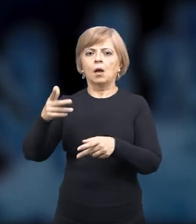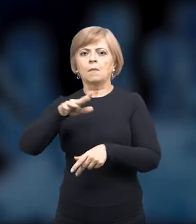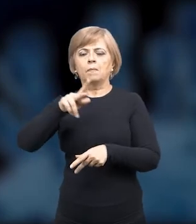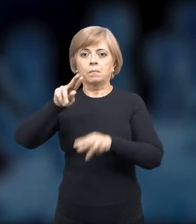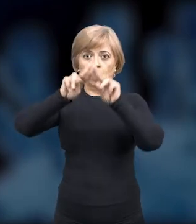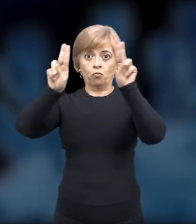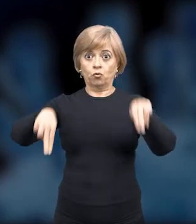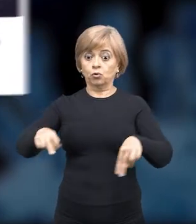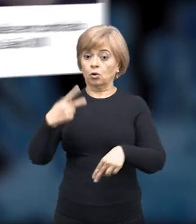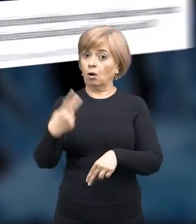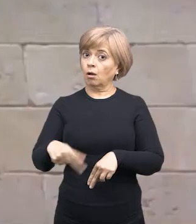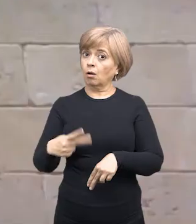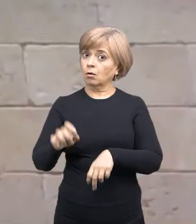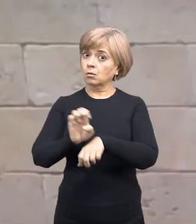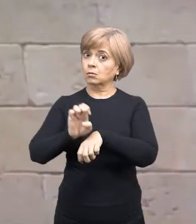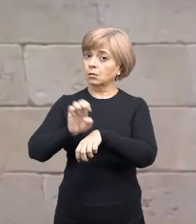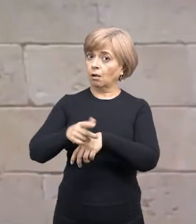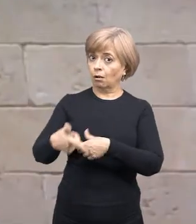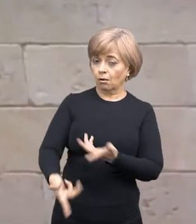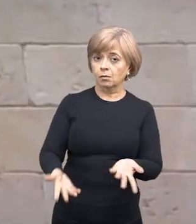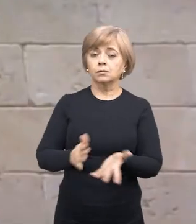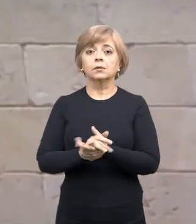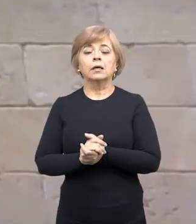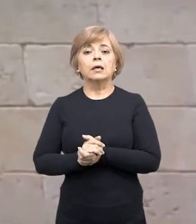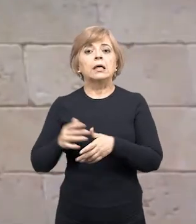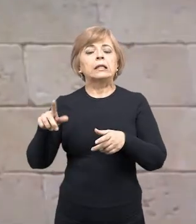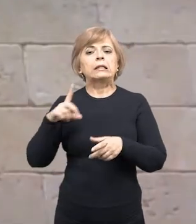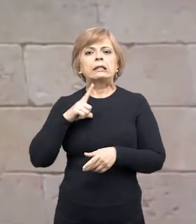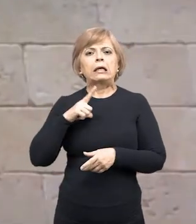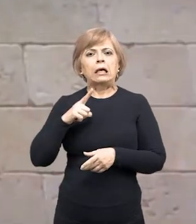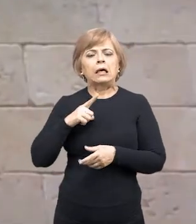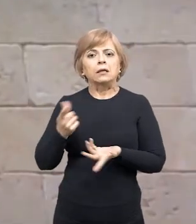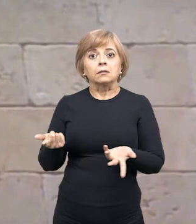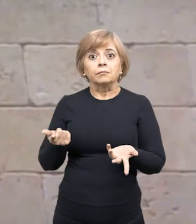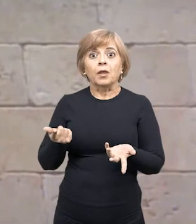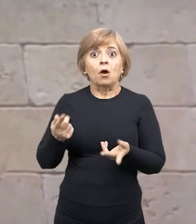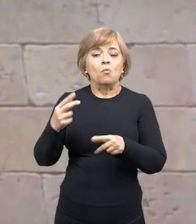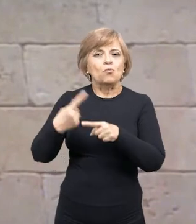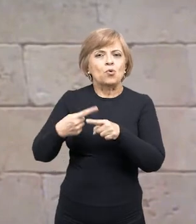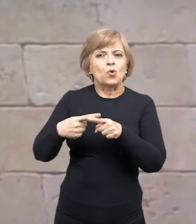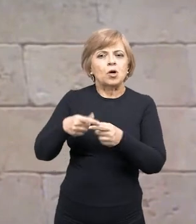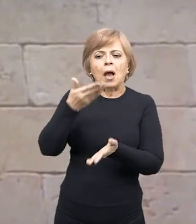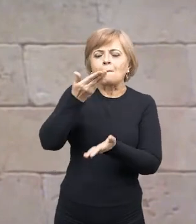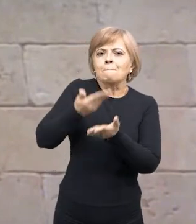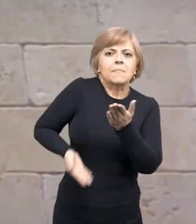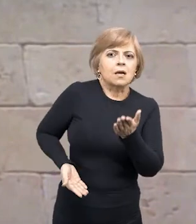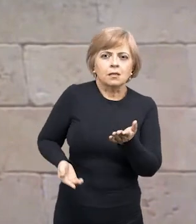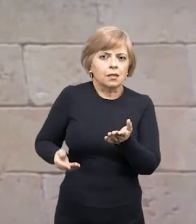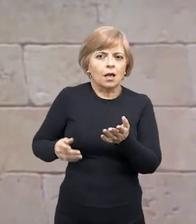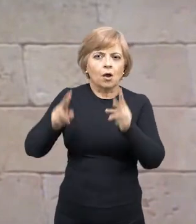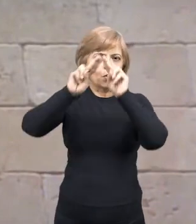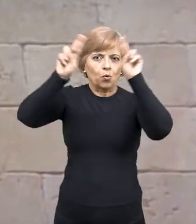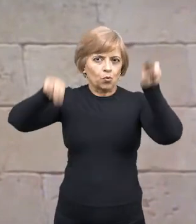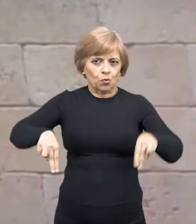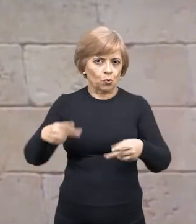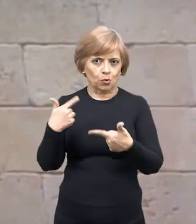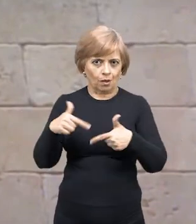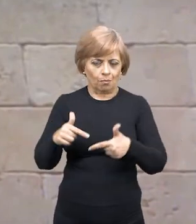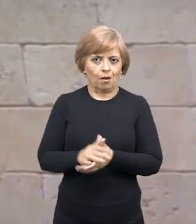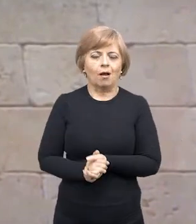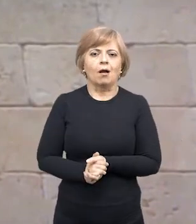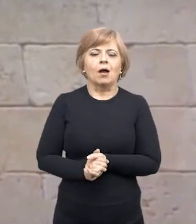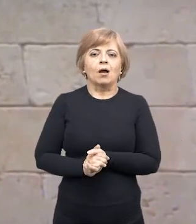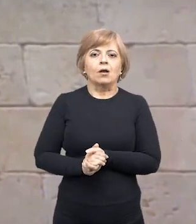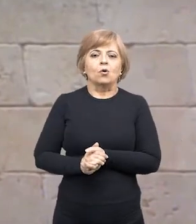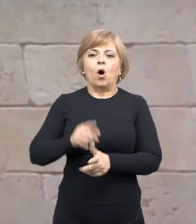que concorreram e se beneficiaram dessas ilicitudes, a todas aquelas sanções, a perda da função pública, a proibição de contratar